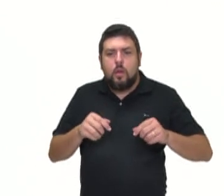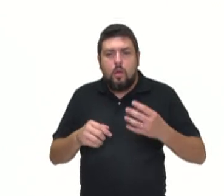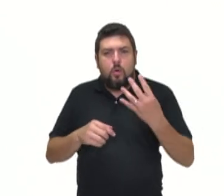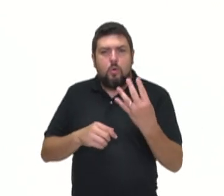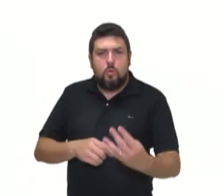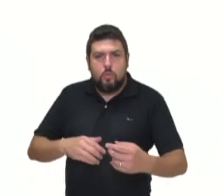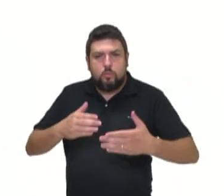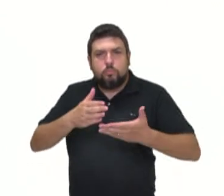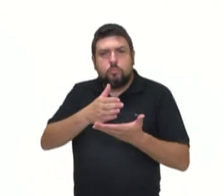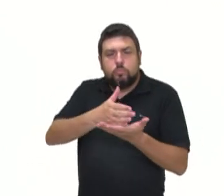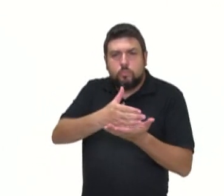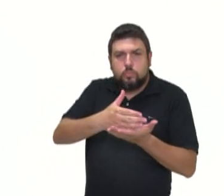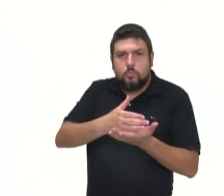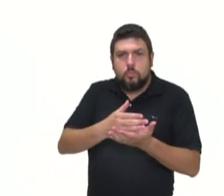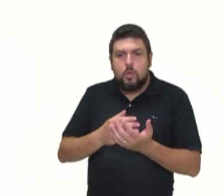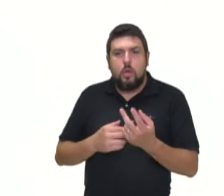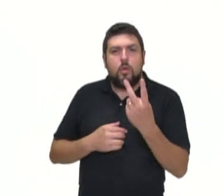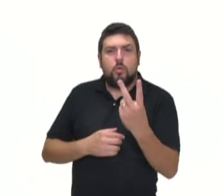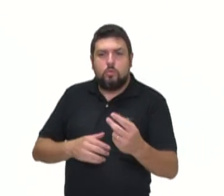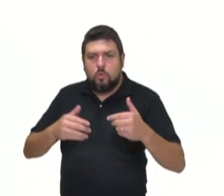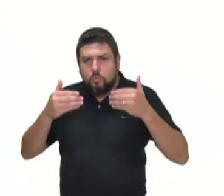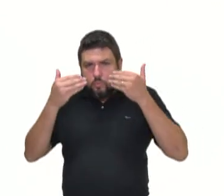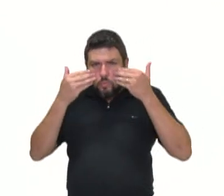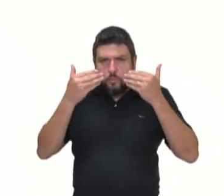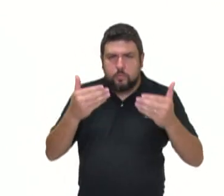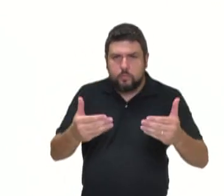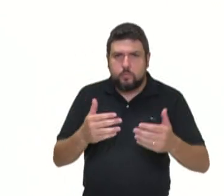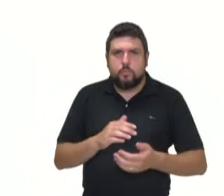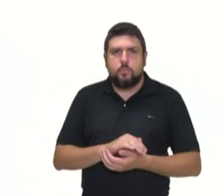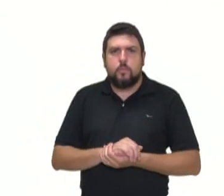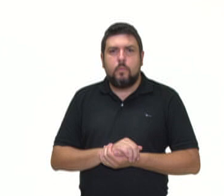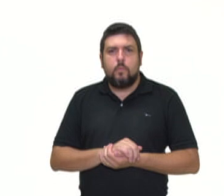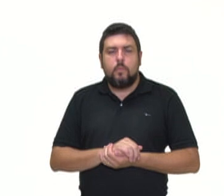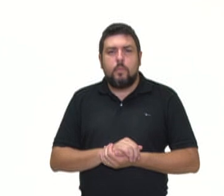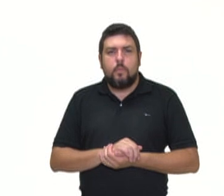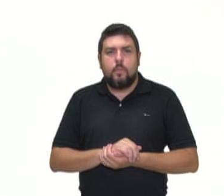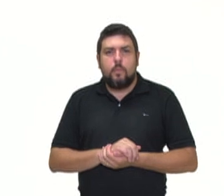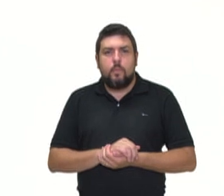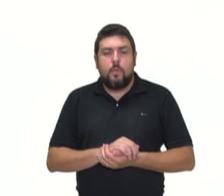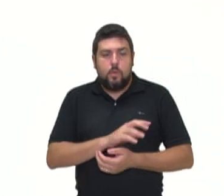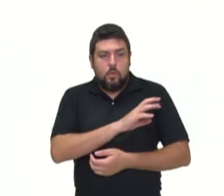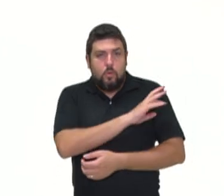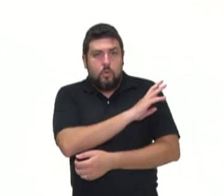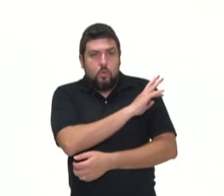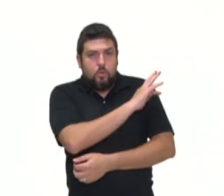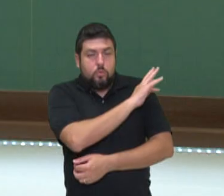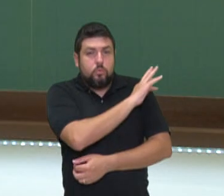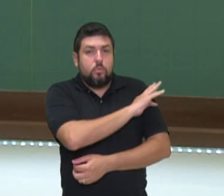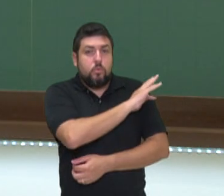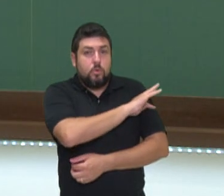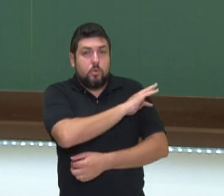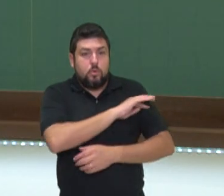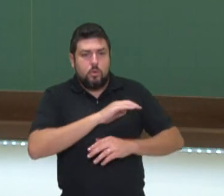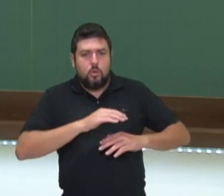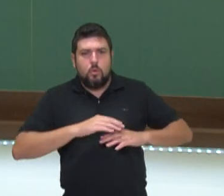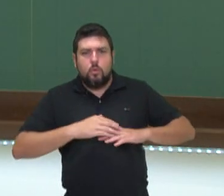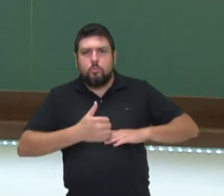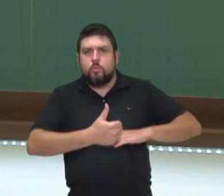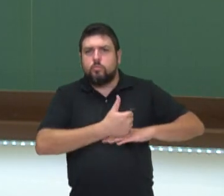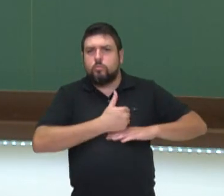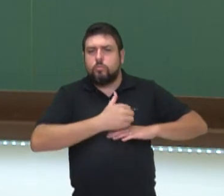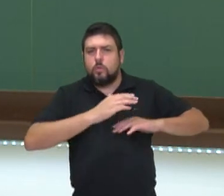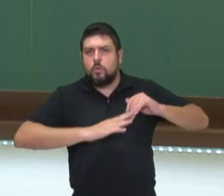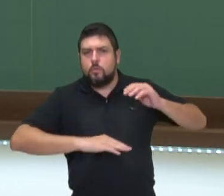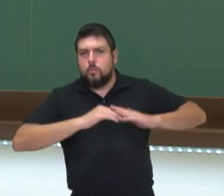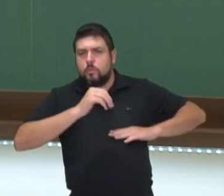2 atacantes, né? Sendo que o técnico de um time profissional, aquele time que joga profissional,